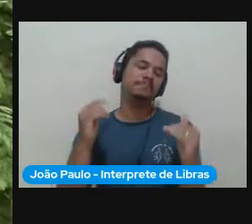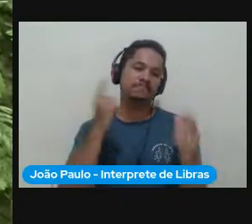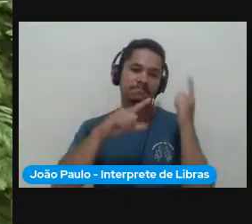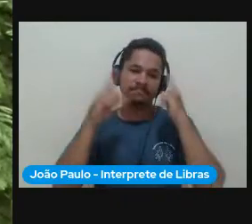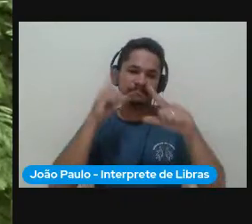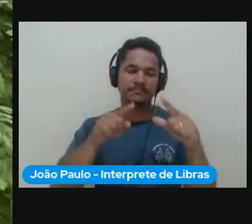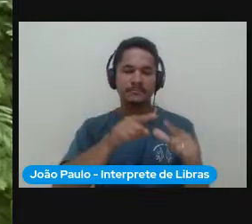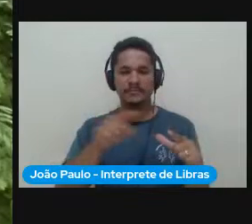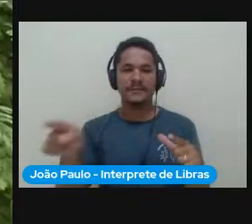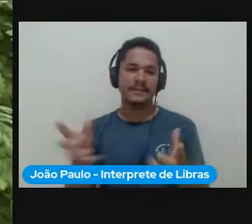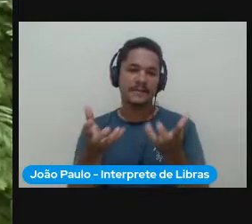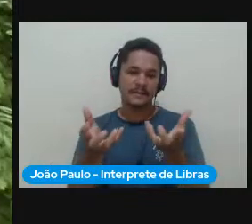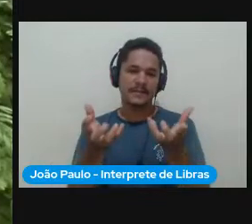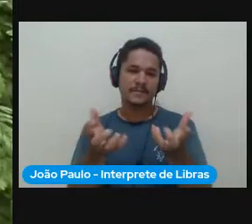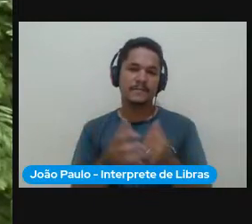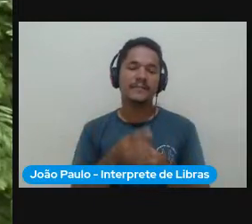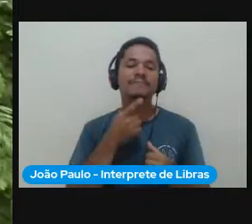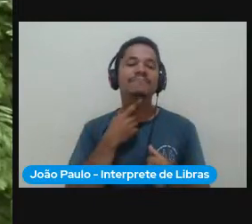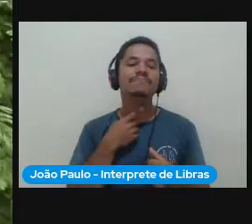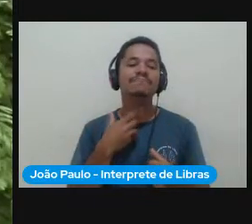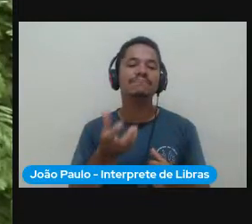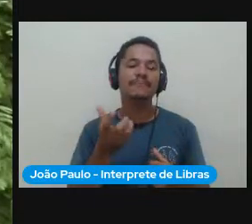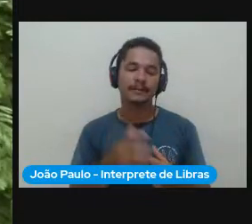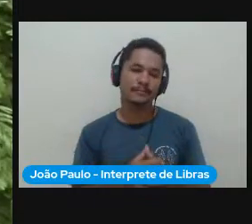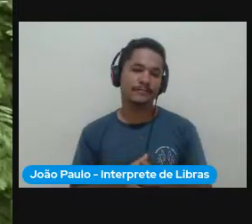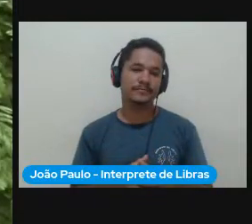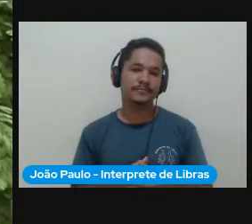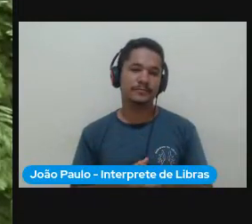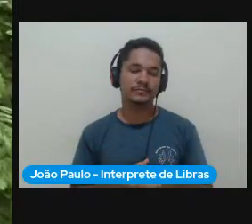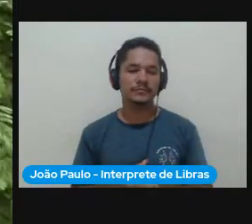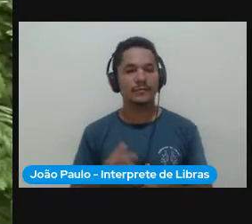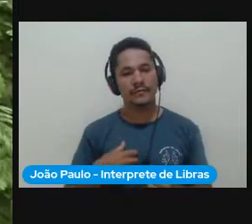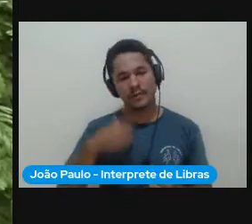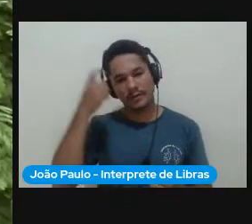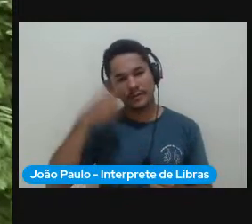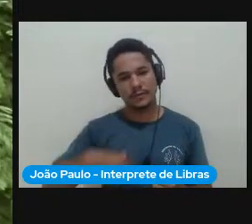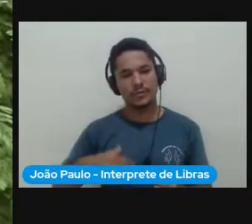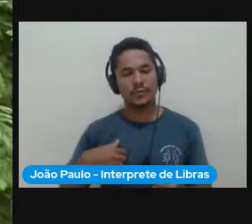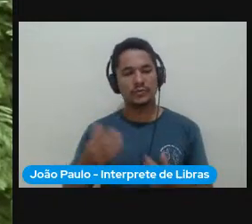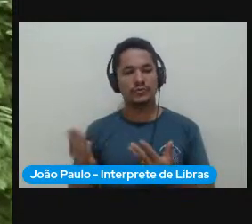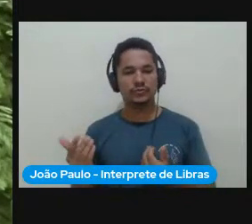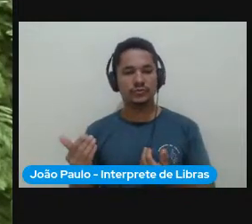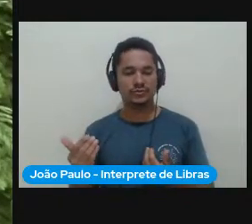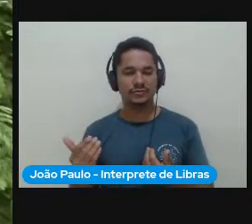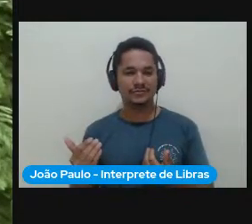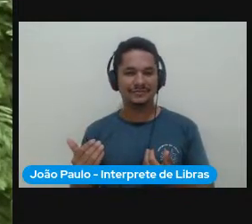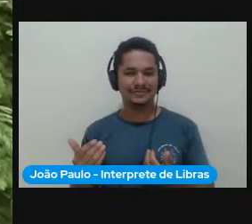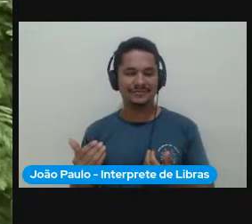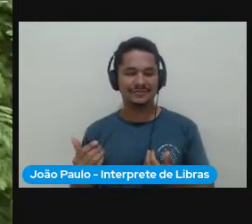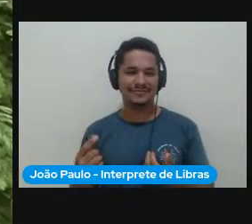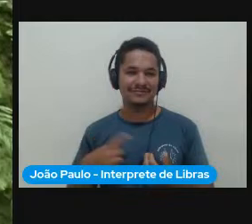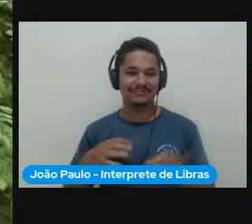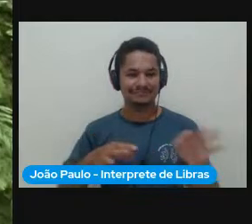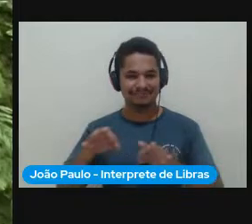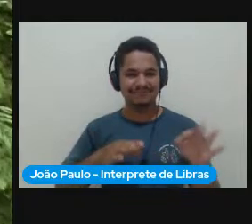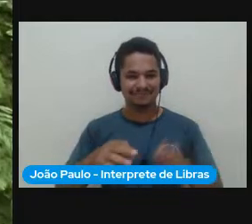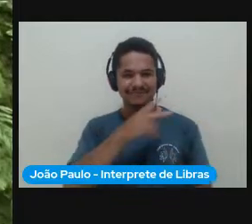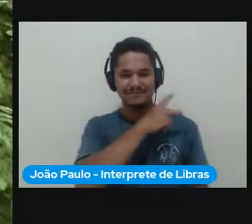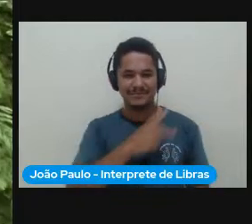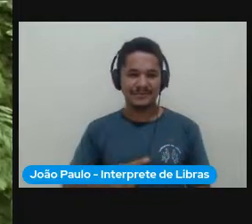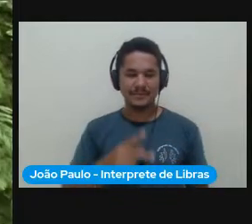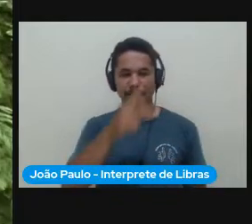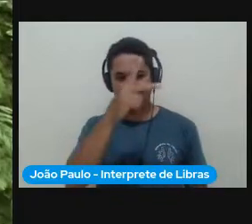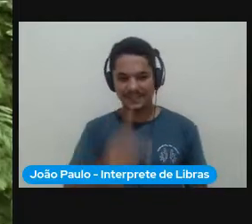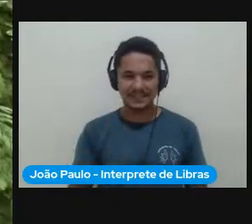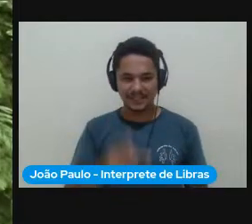vocês quiserem. Então, o que, que eu quero dizer com isso? Eu hoje estou aí à frente de grandes projetos, hoje da